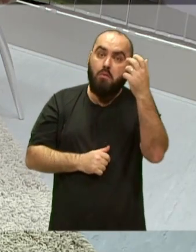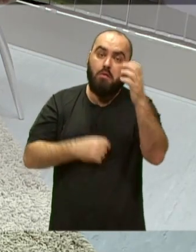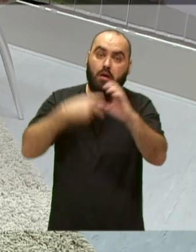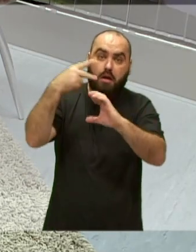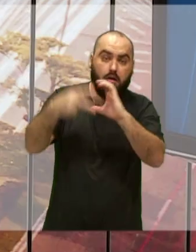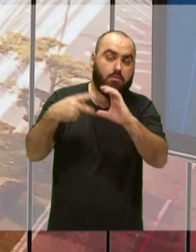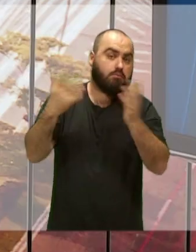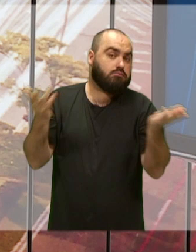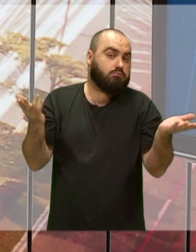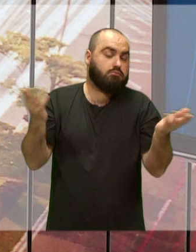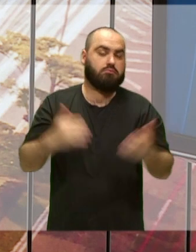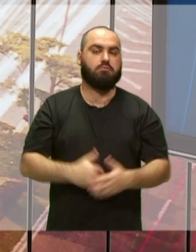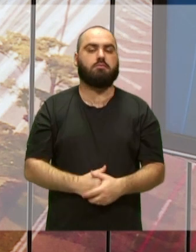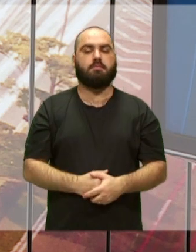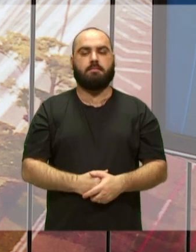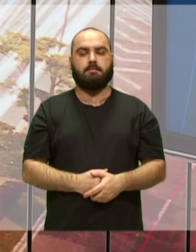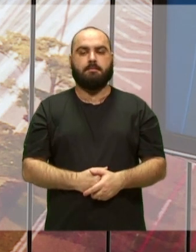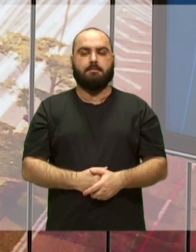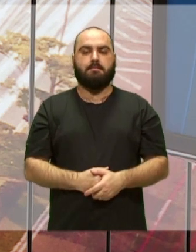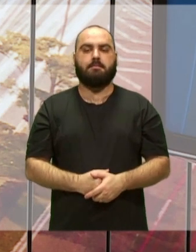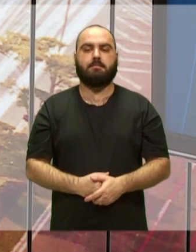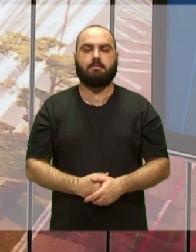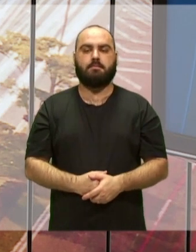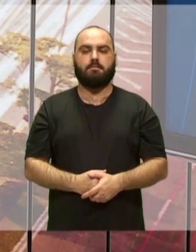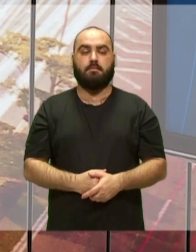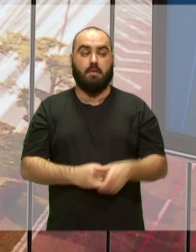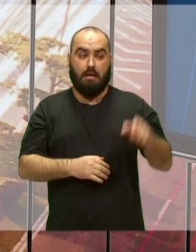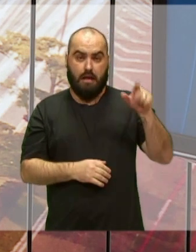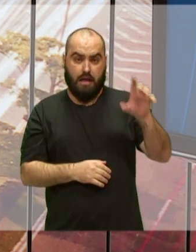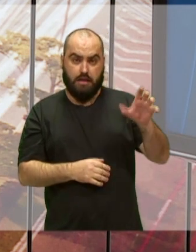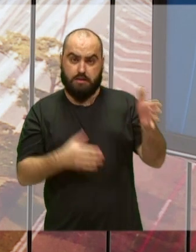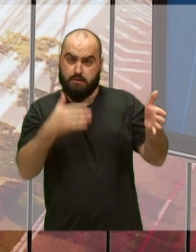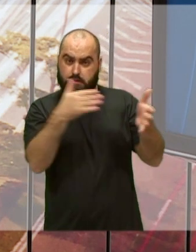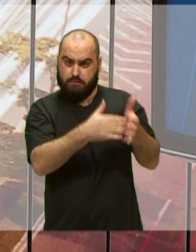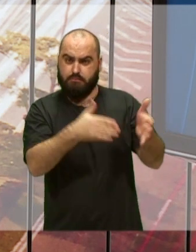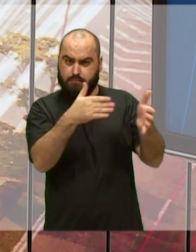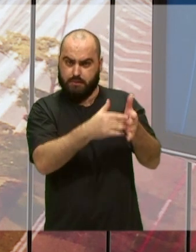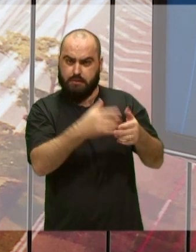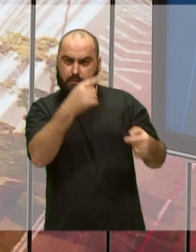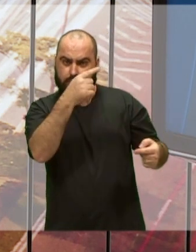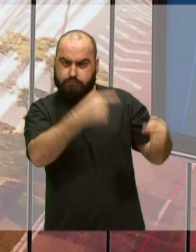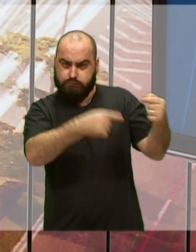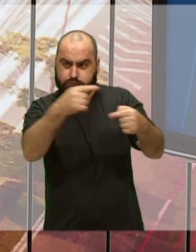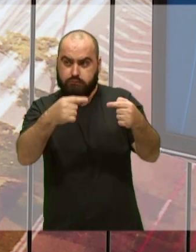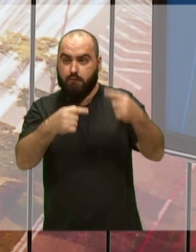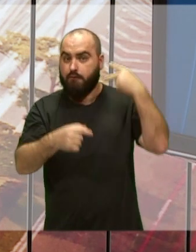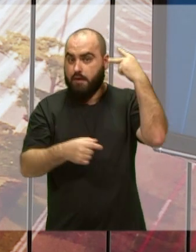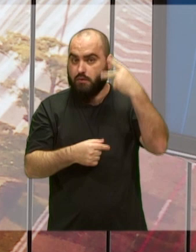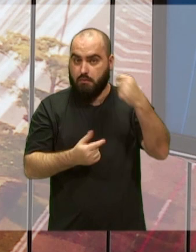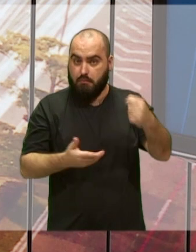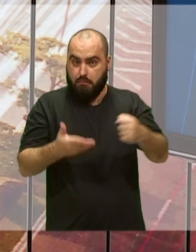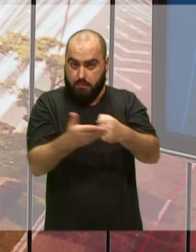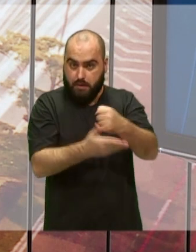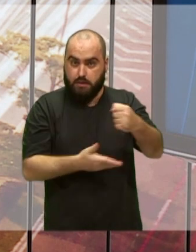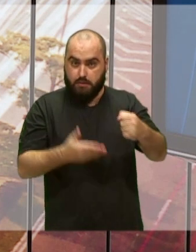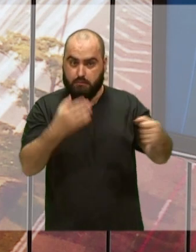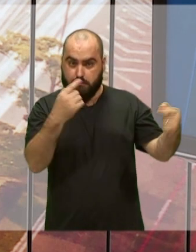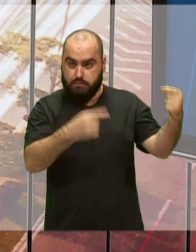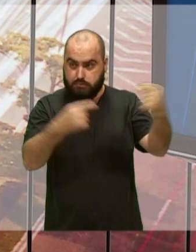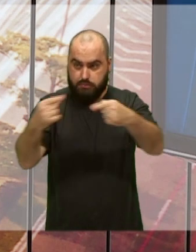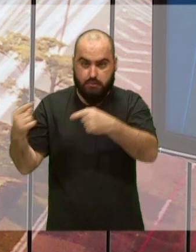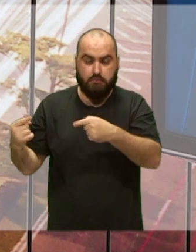muito discutido em plenário esse esse limite os vereadores da base do governo questionam né a